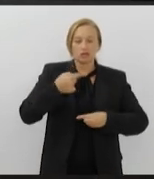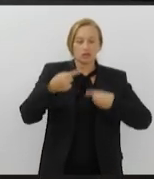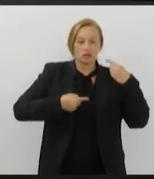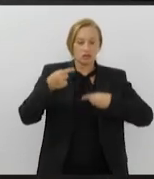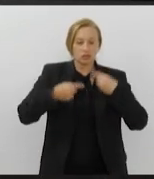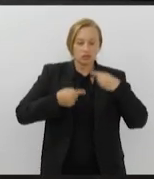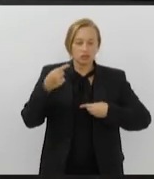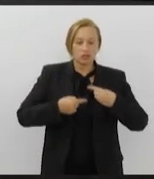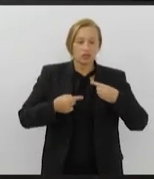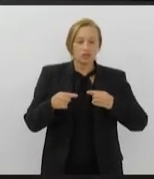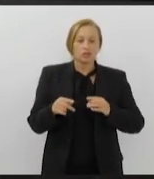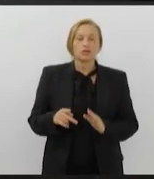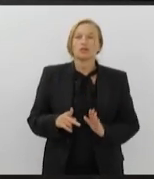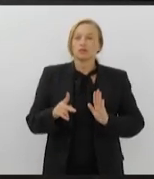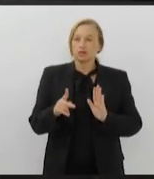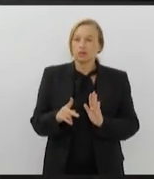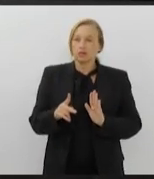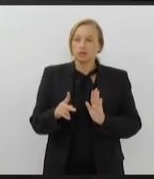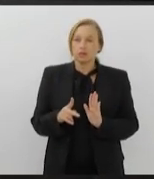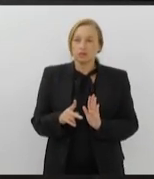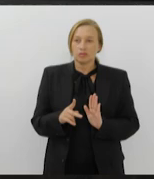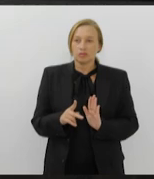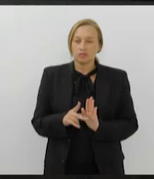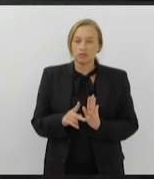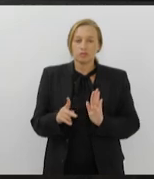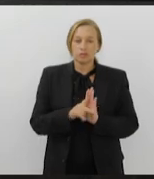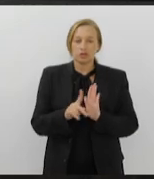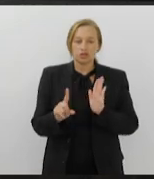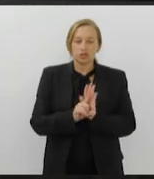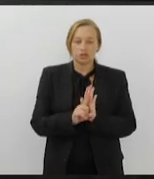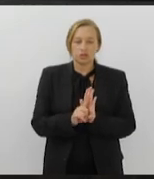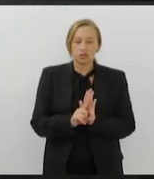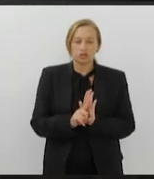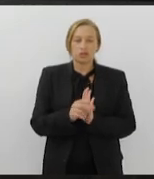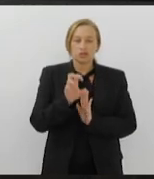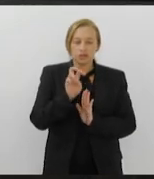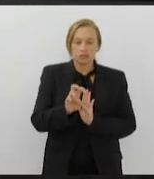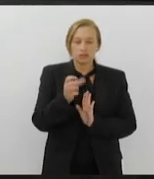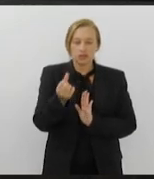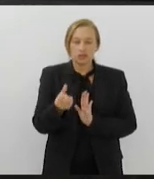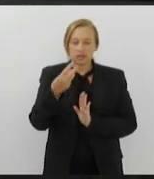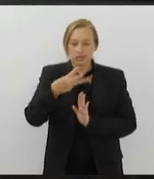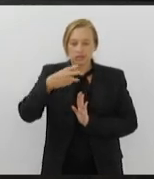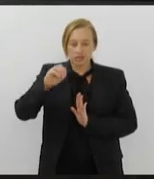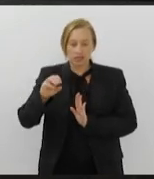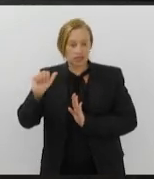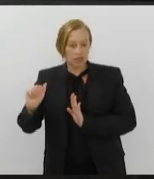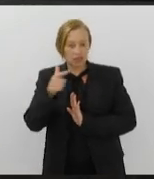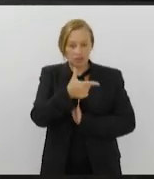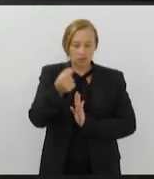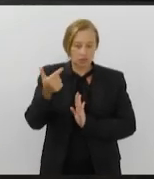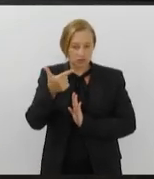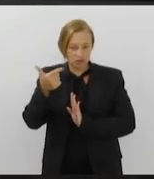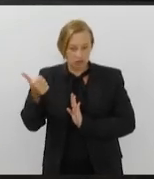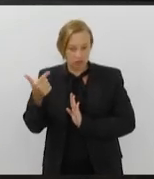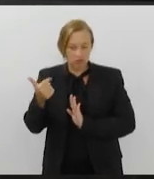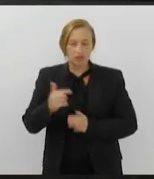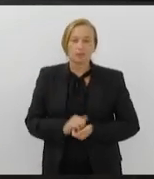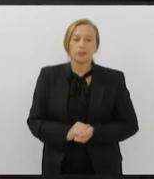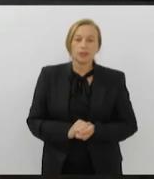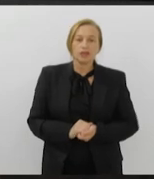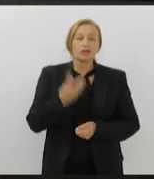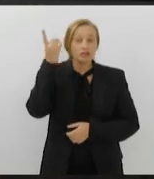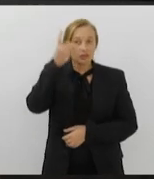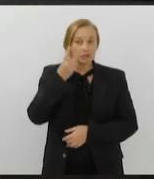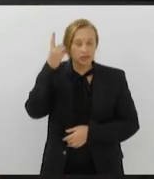discussão, redação do vencido. Projeto de lei número 5.630-A de 2022, de autoria